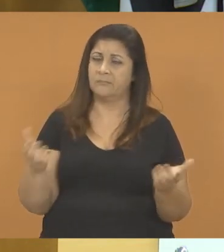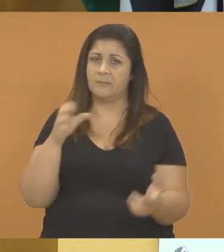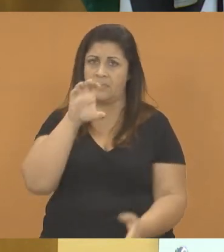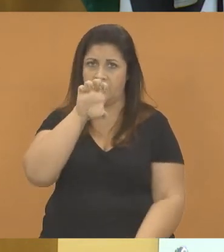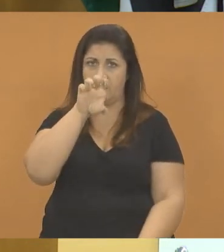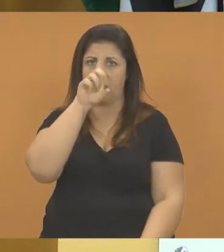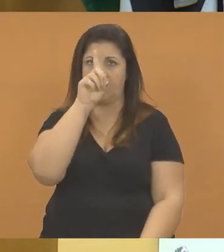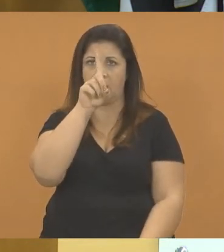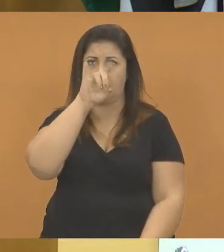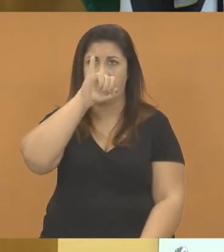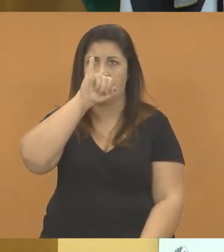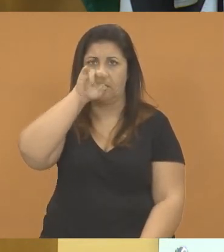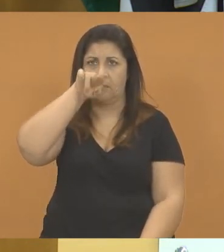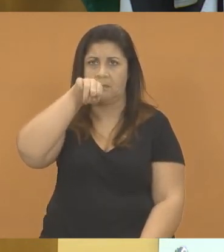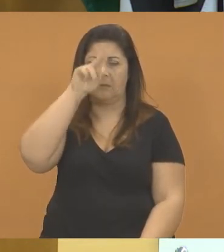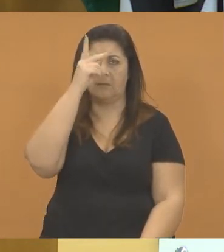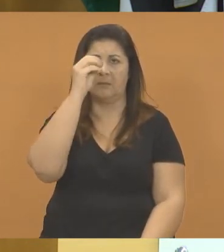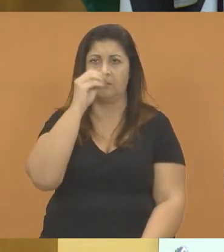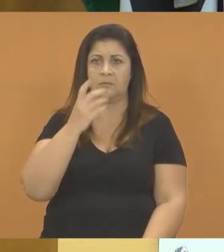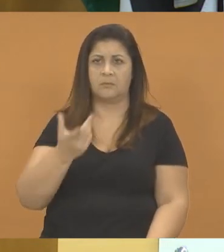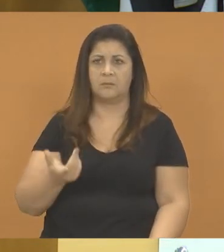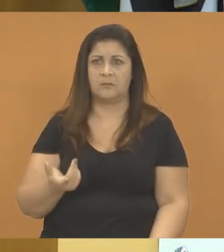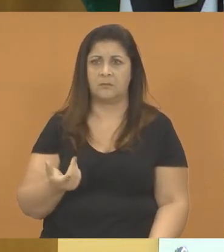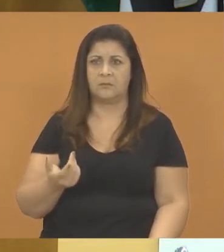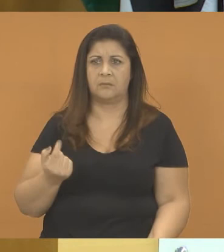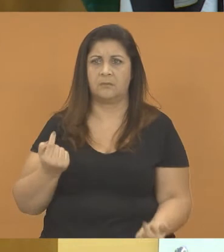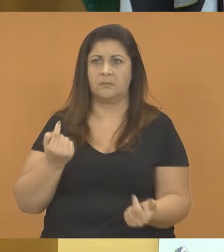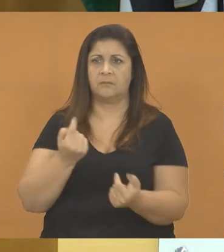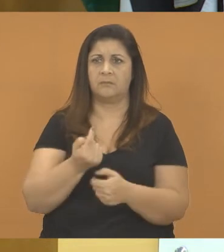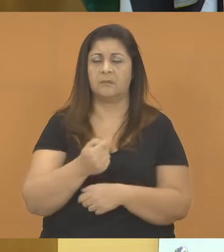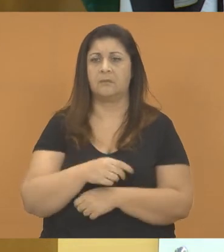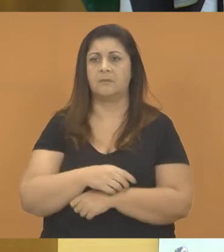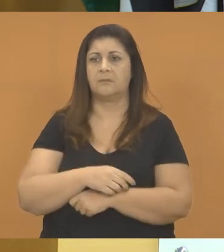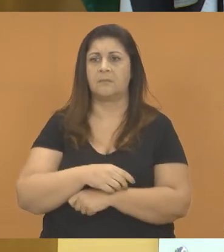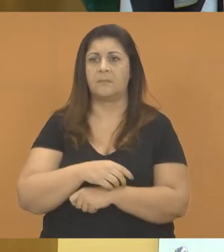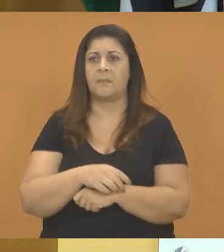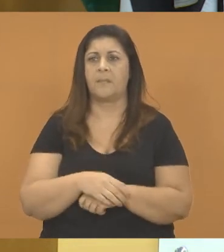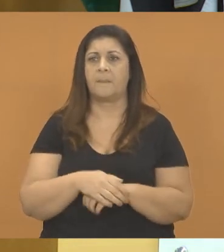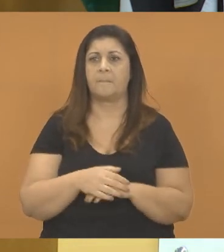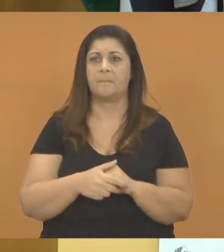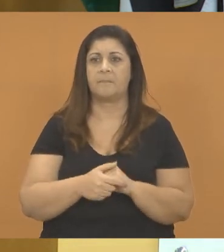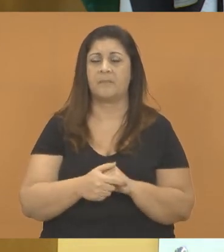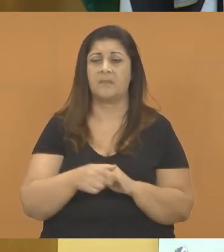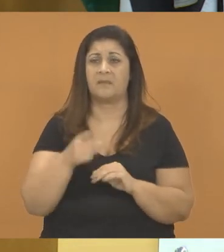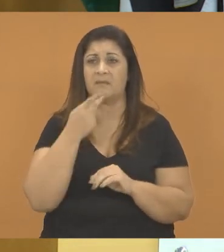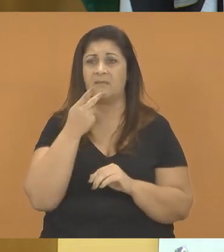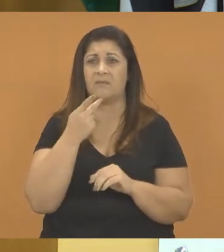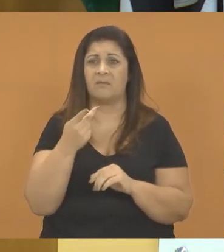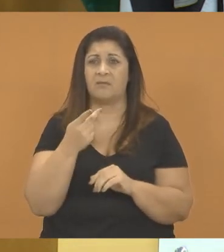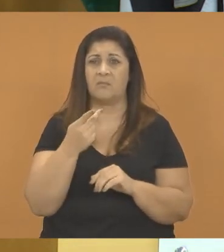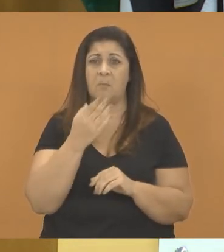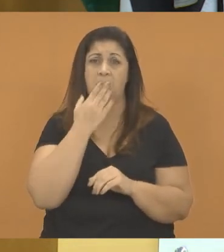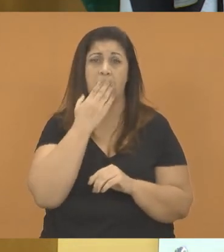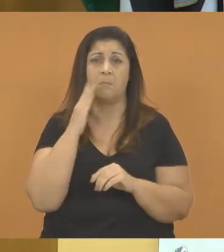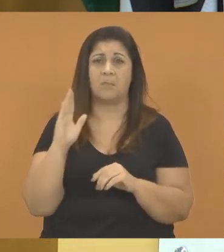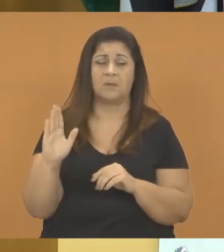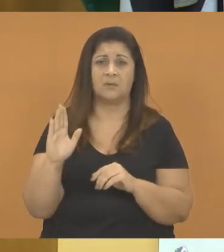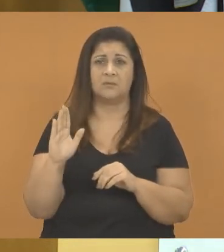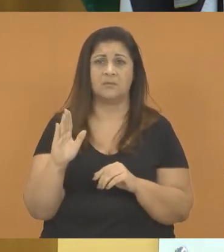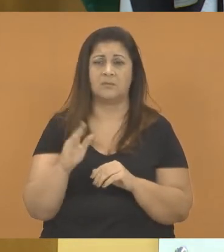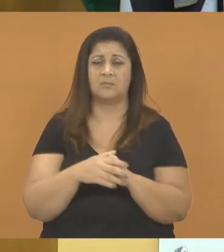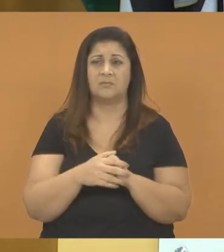segunda feira fez um novo projeto que já que descaracterizar a gente aqui na dizendo que aquele pedido não era não